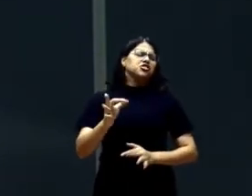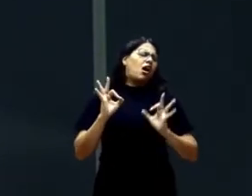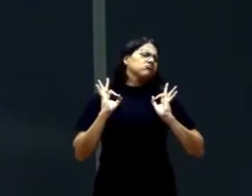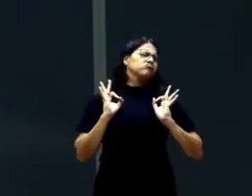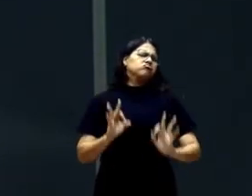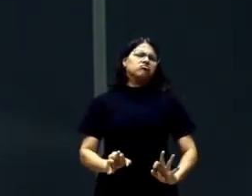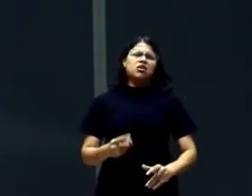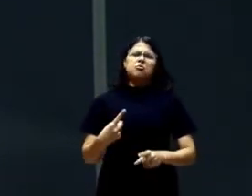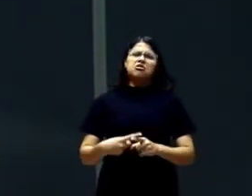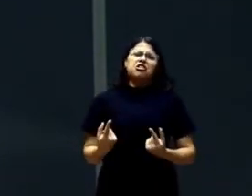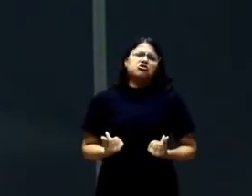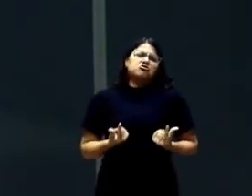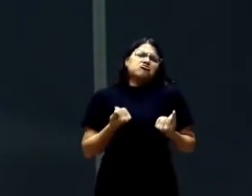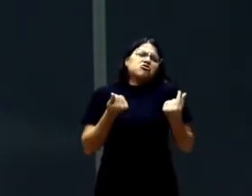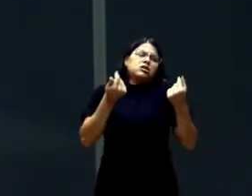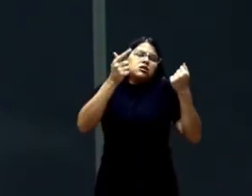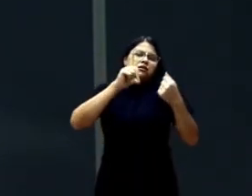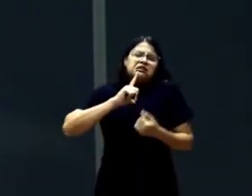O amanhã não é nosso.